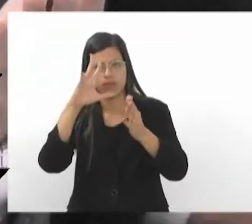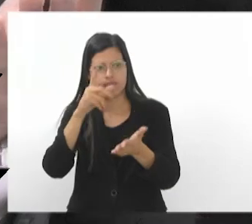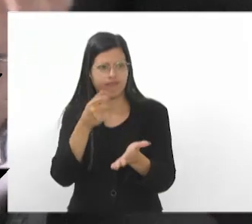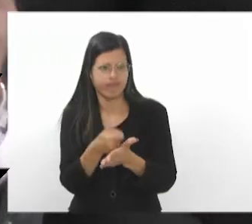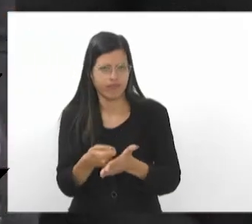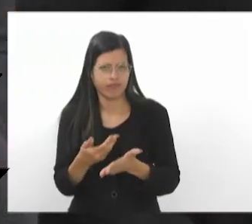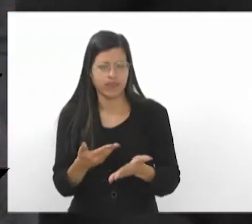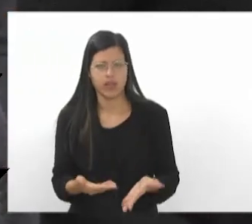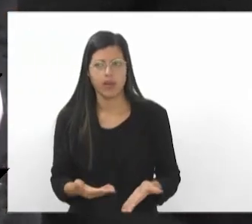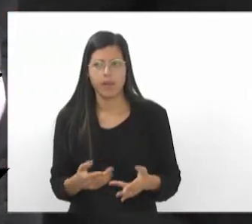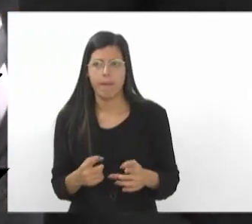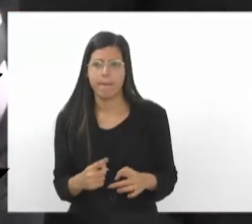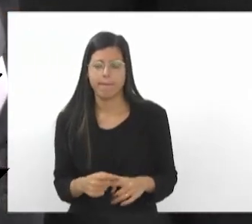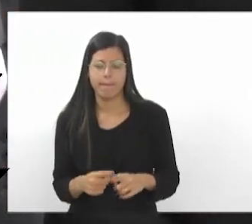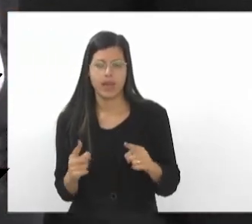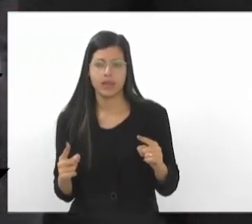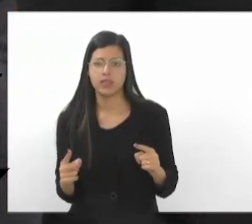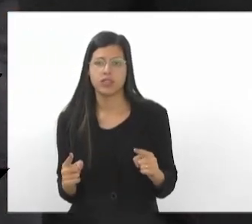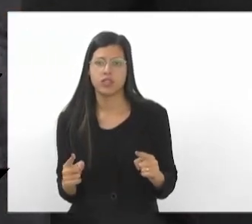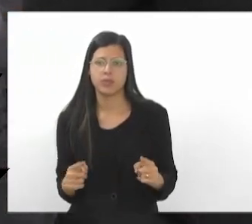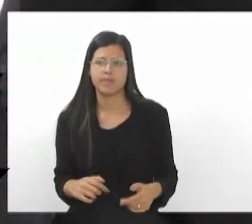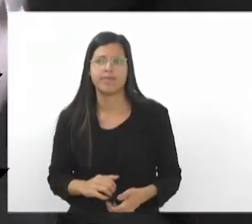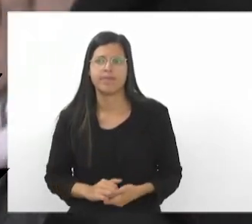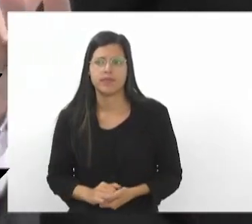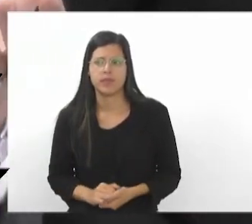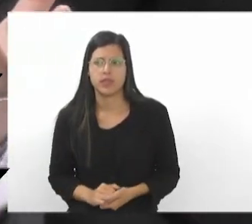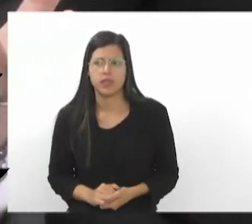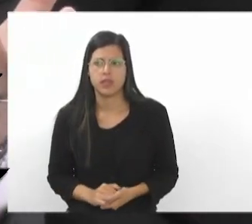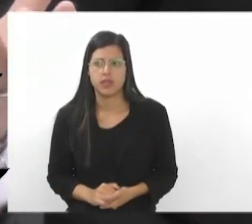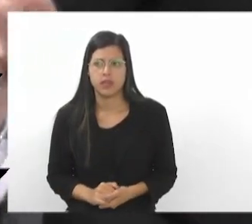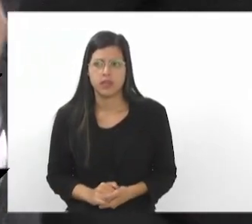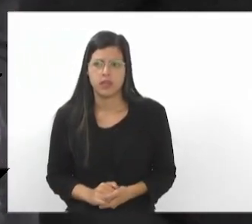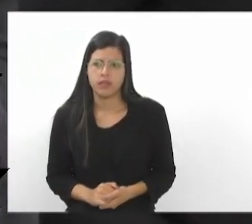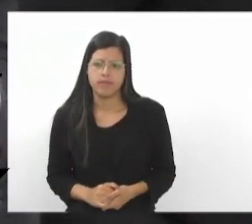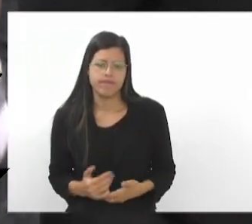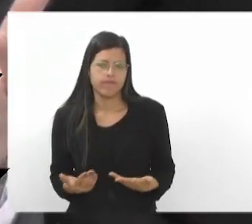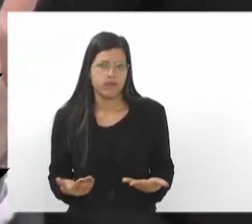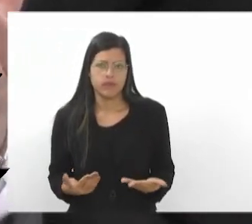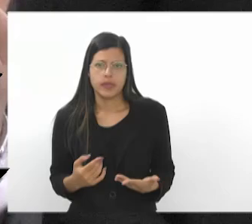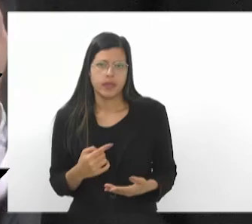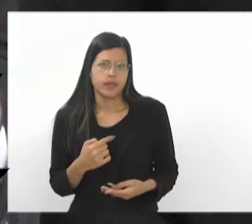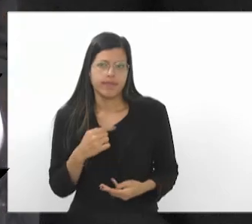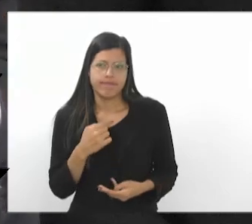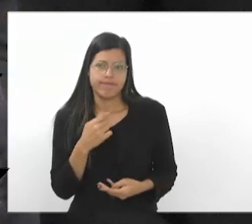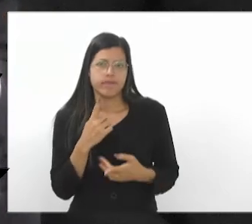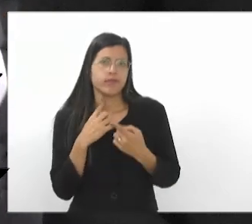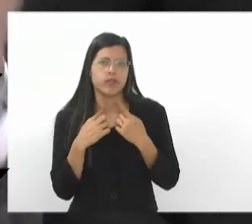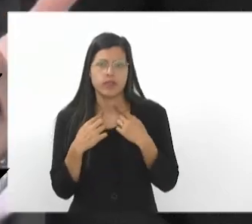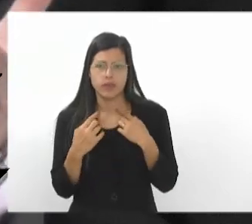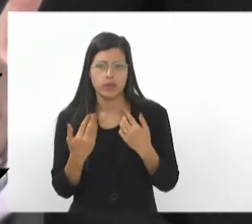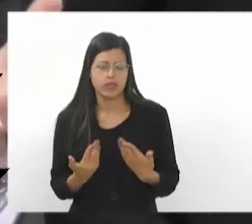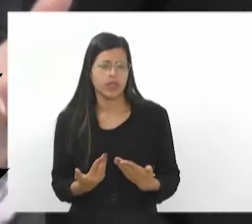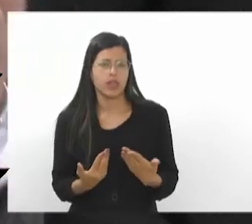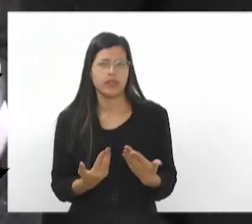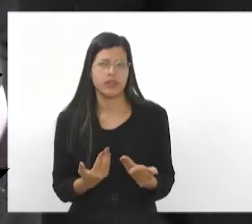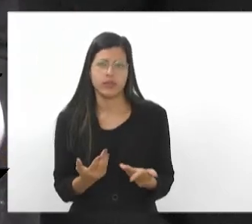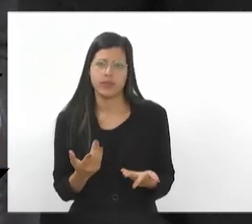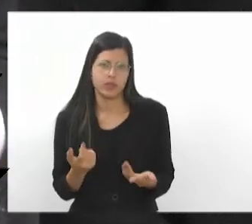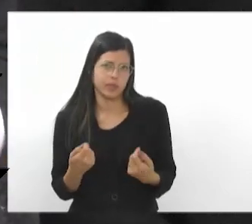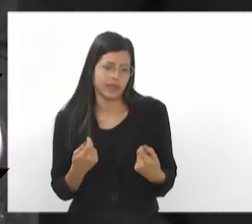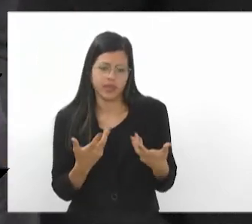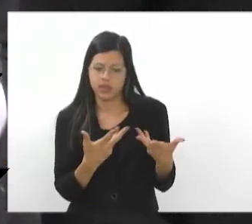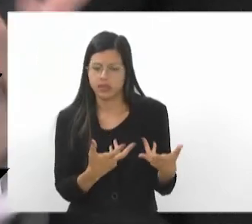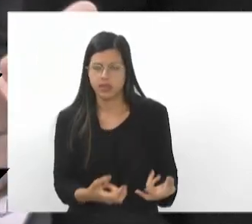mas fica maior do que a nossa vontade, a gente acata e vai continuar lutando. As pessoas